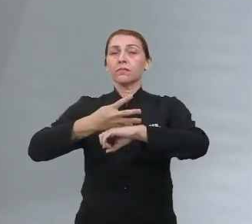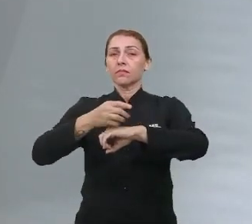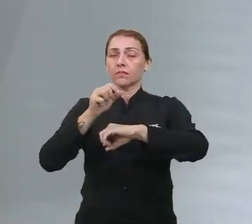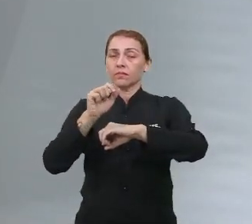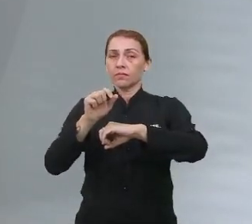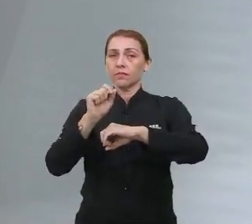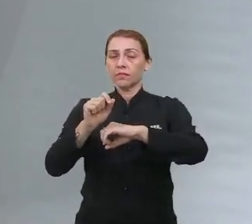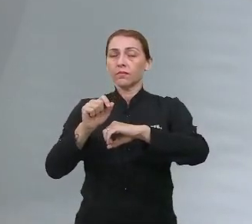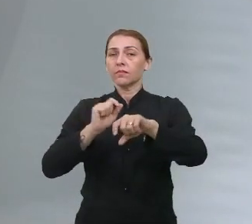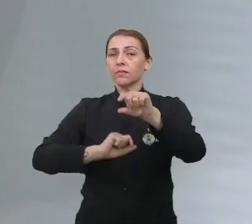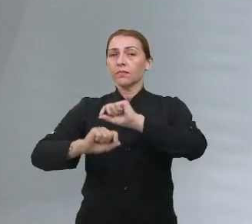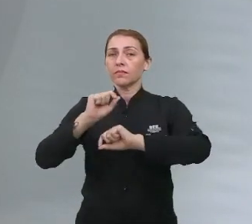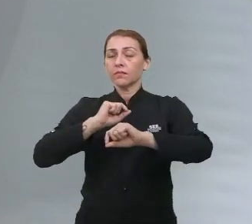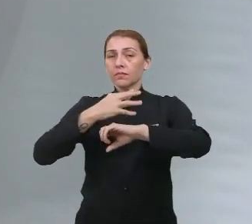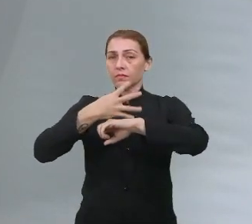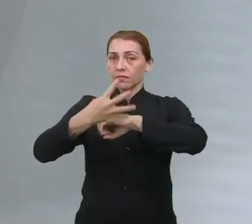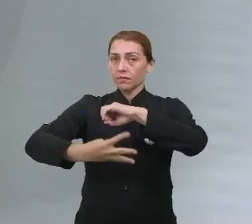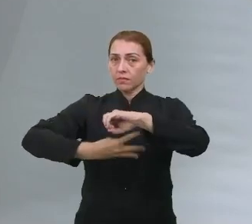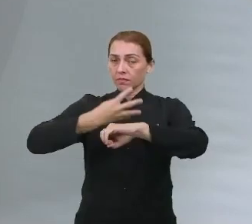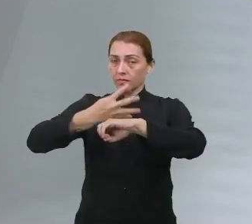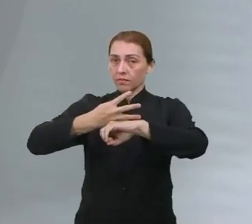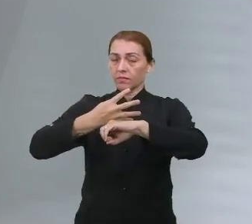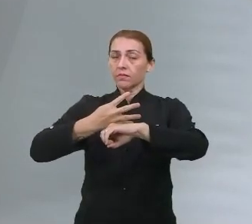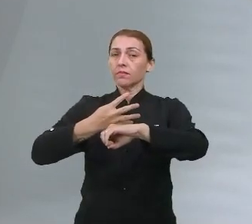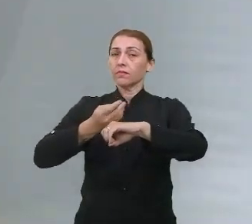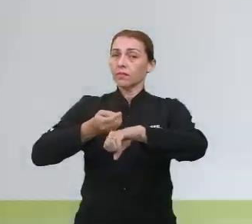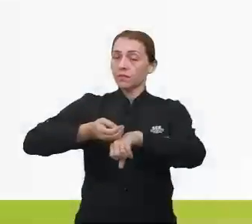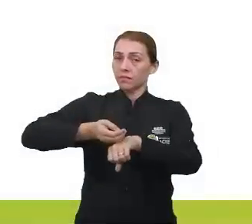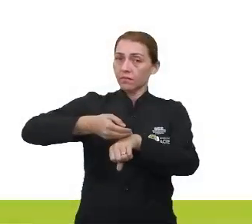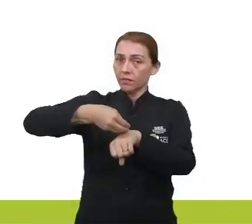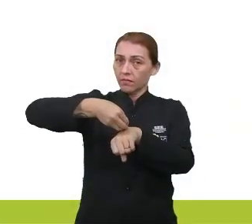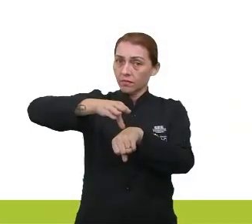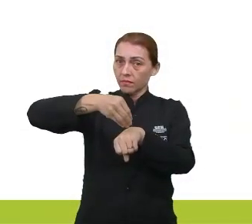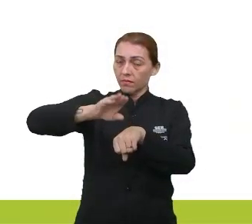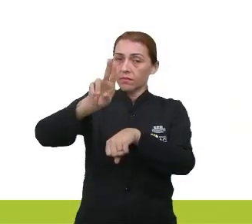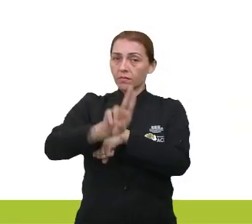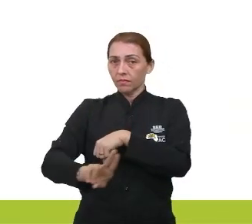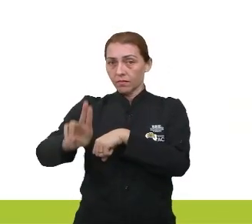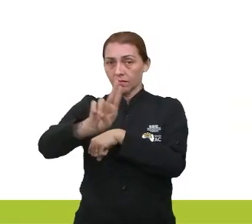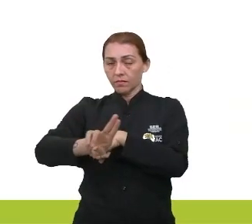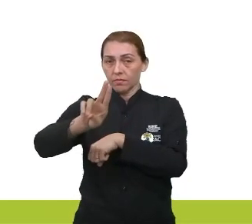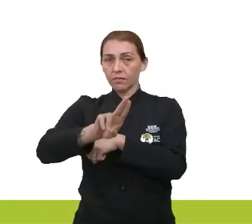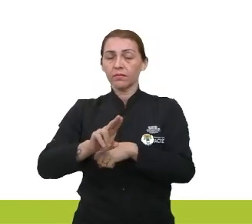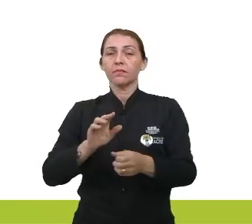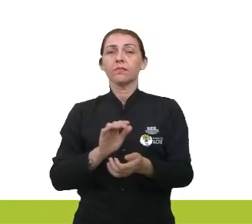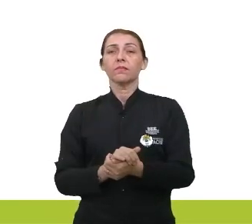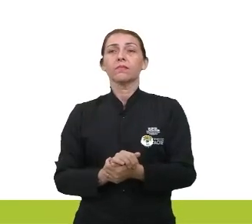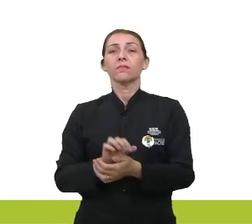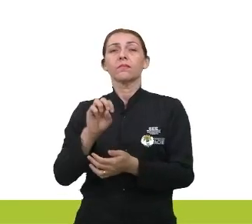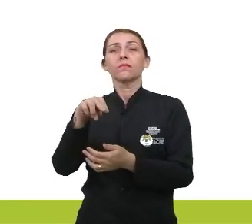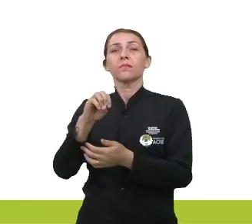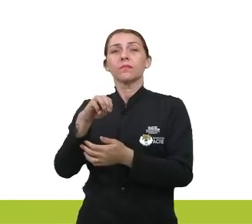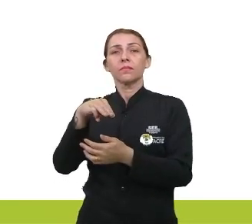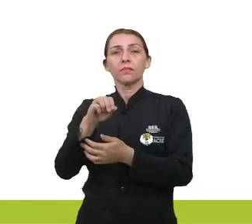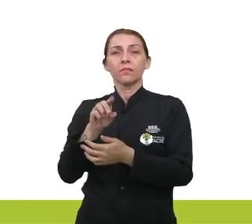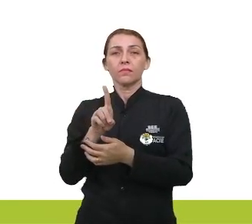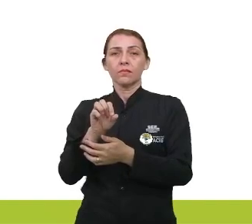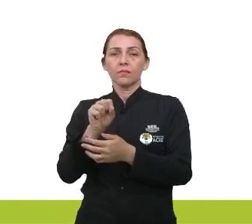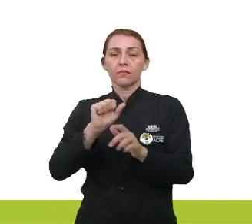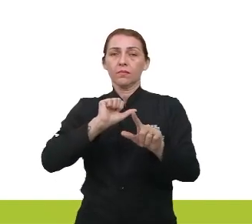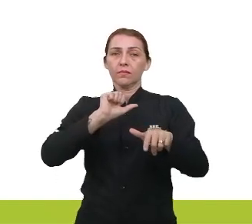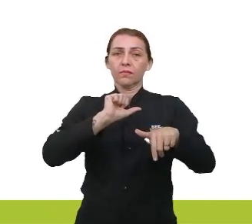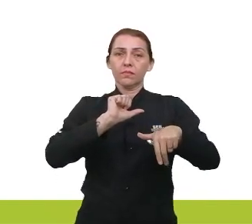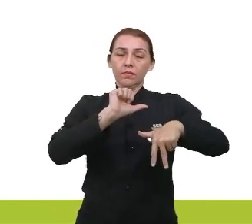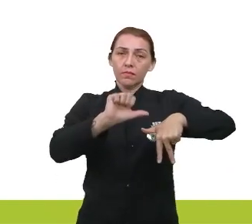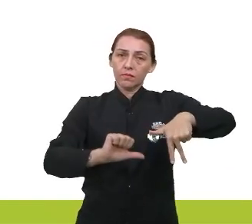ou sazonal, vai envolver justamente as estações do ano. É uma dica que a gente sempre utiliza. O nomandismo, eu acho que vocês já sabem,